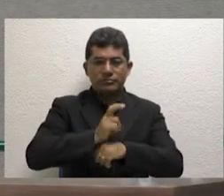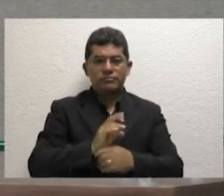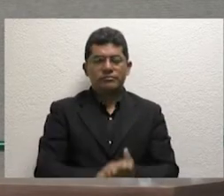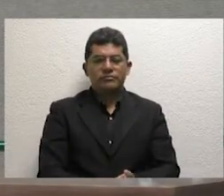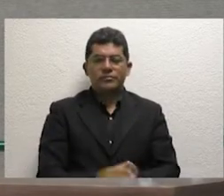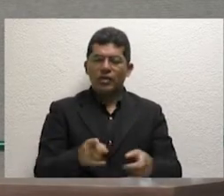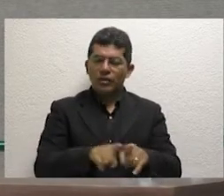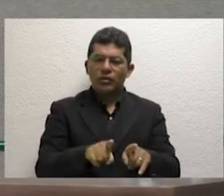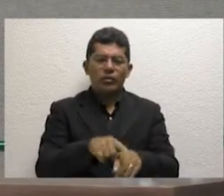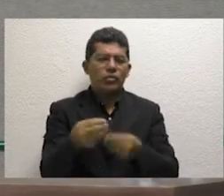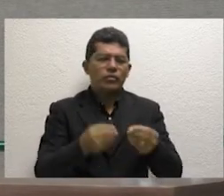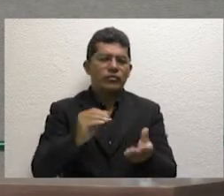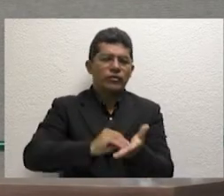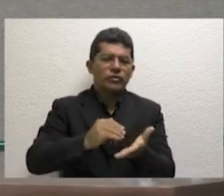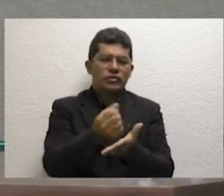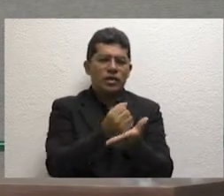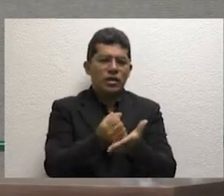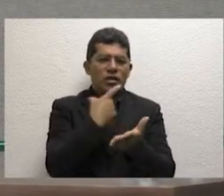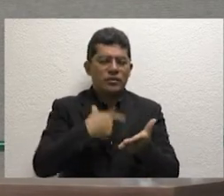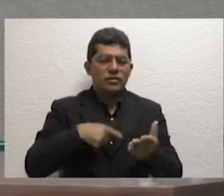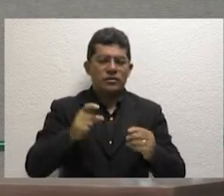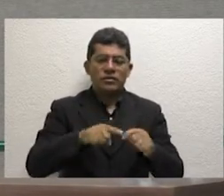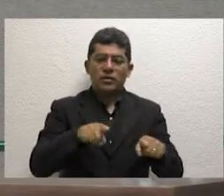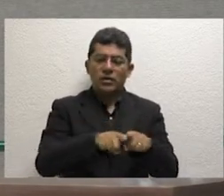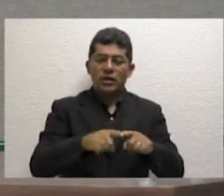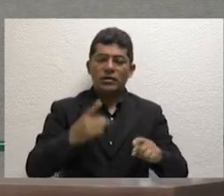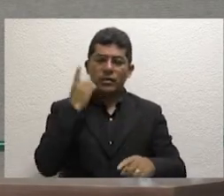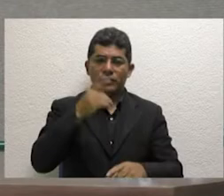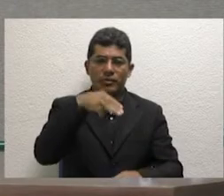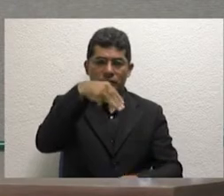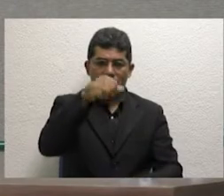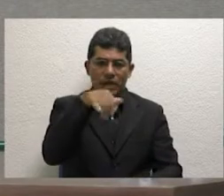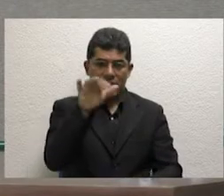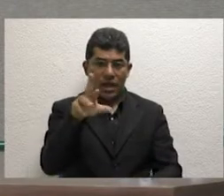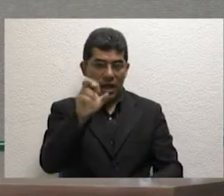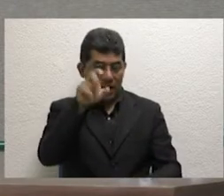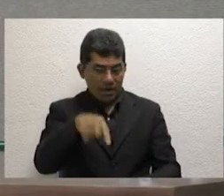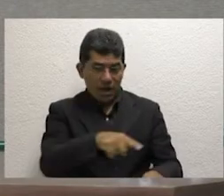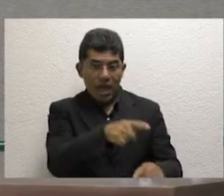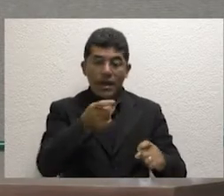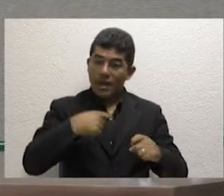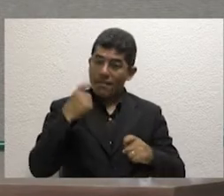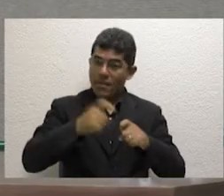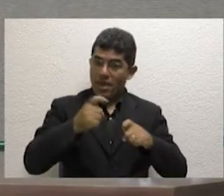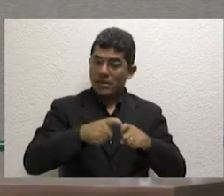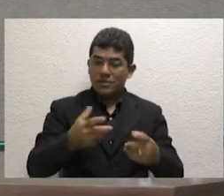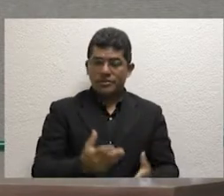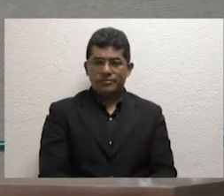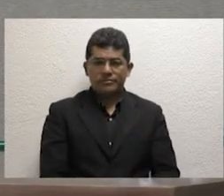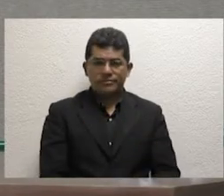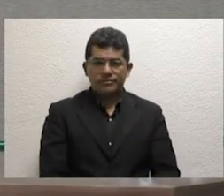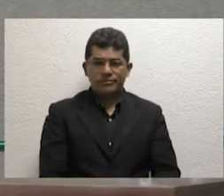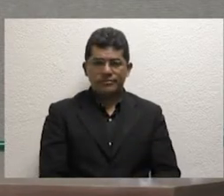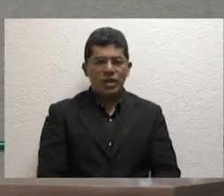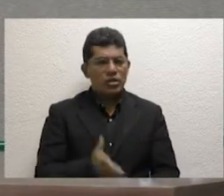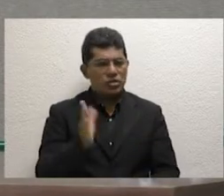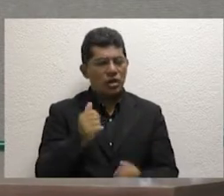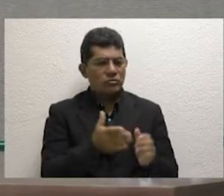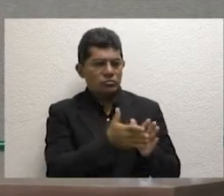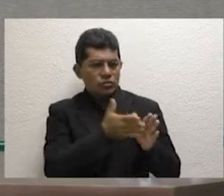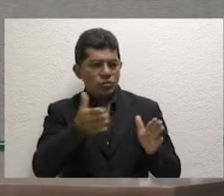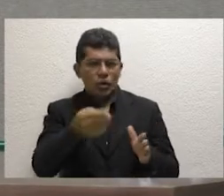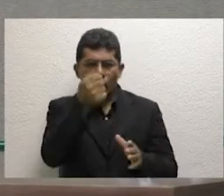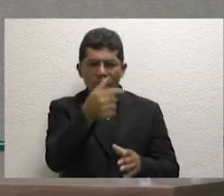os levantamentos dos antibióticos feitos pela doutora Maiara, uma médica, deputada estadual. Se passou já quase 10